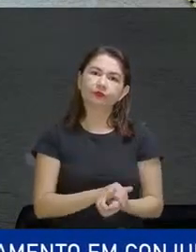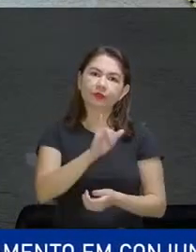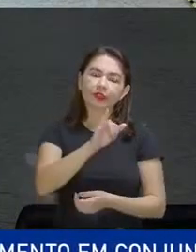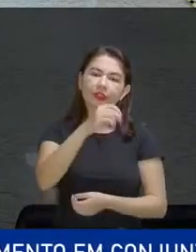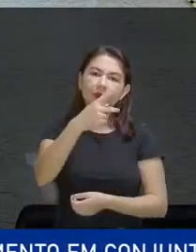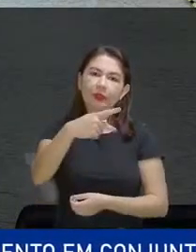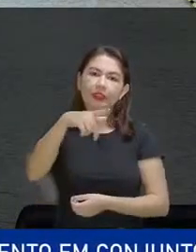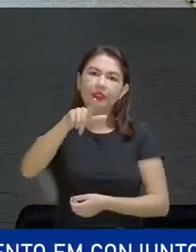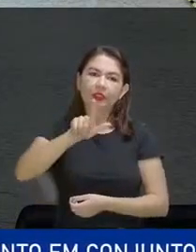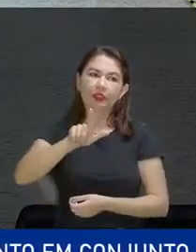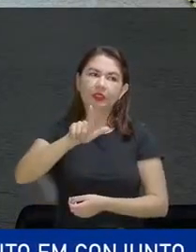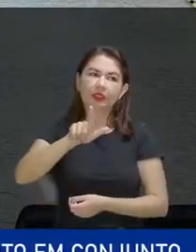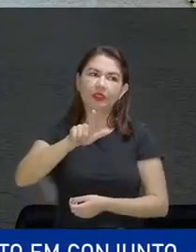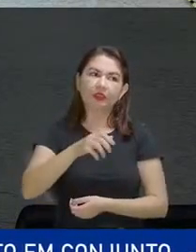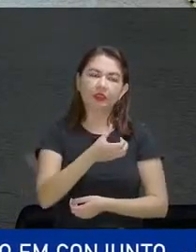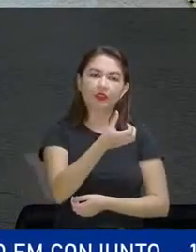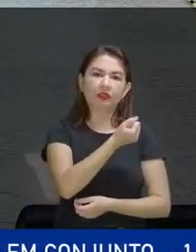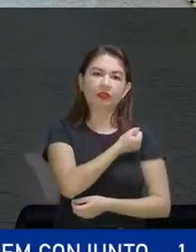IPL